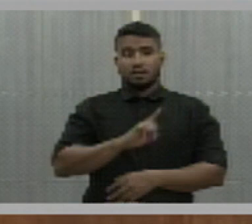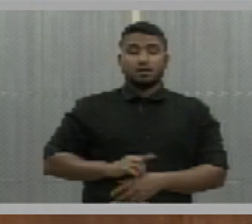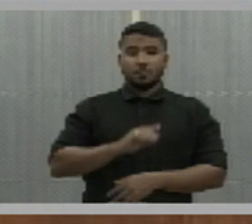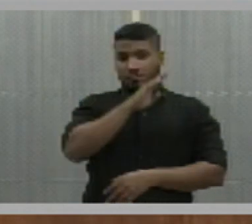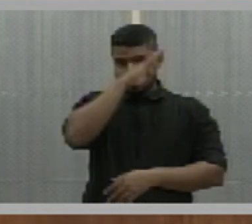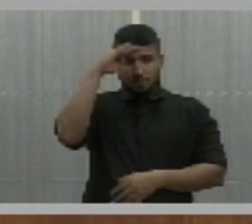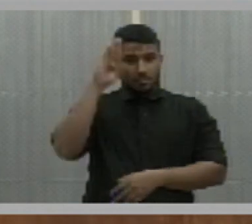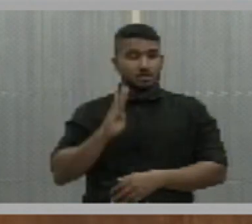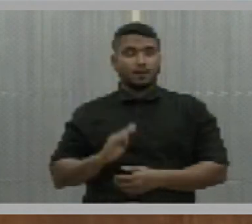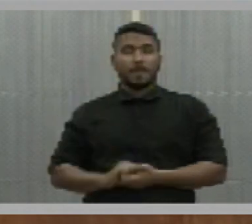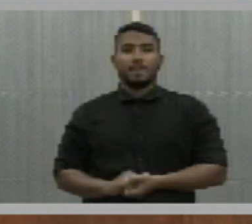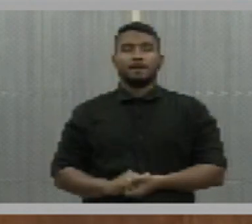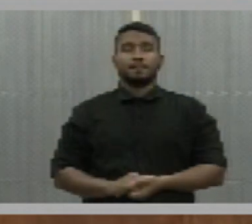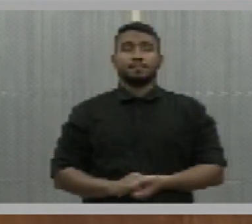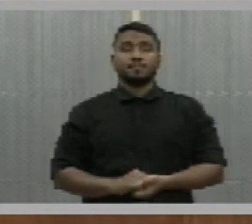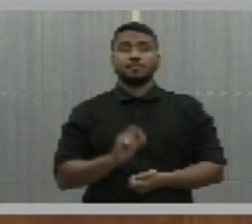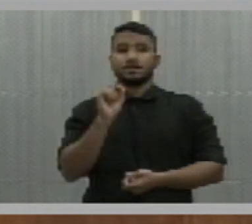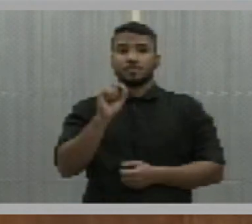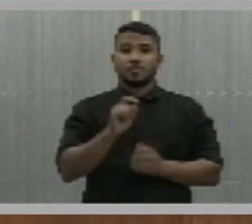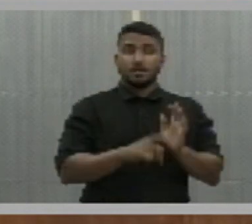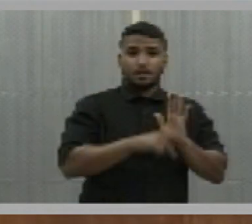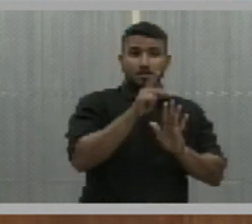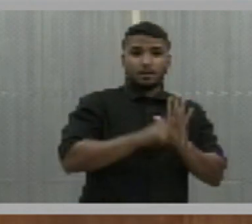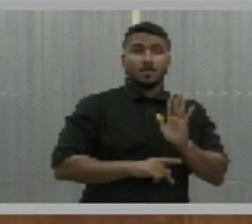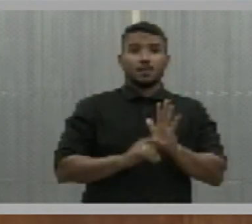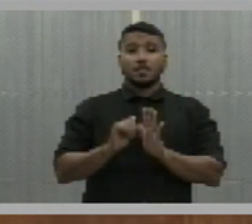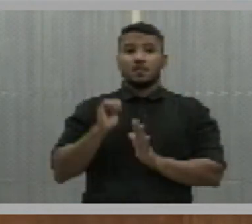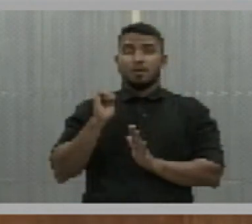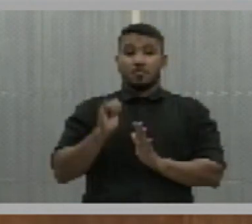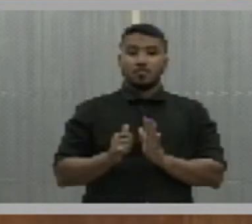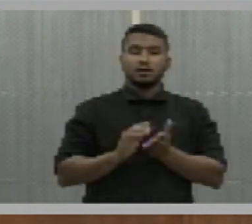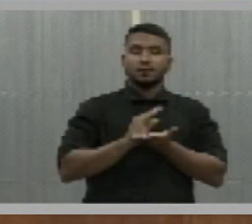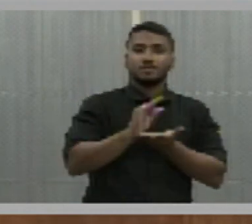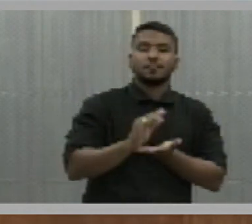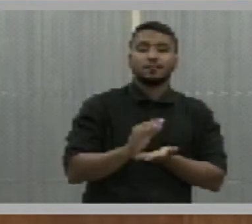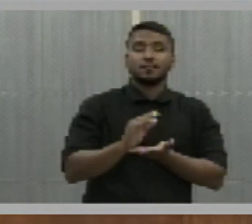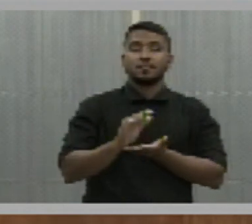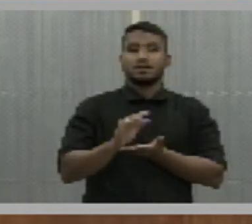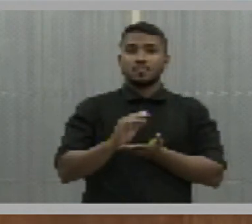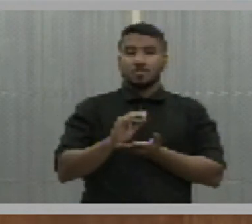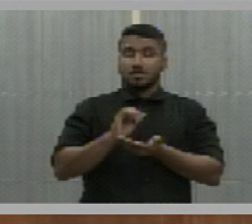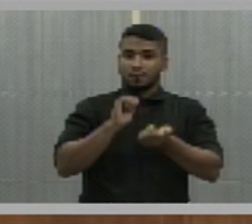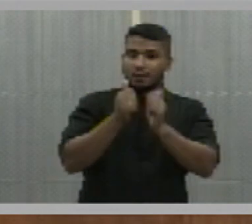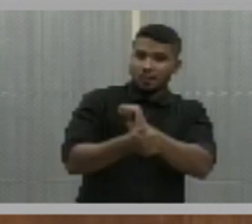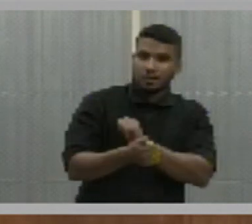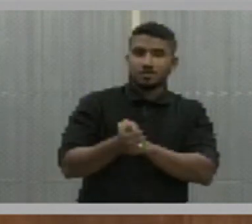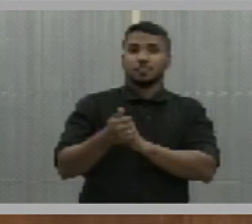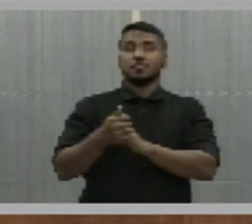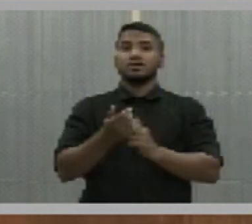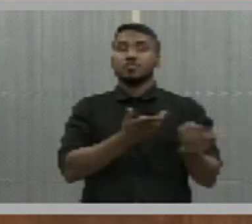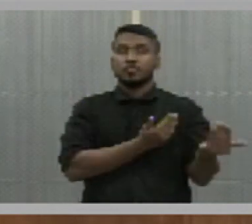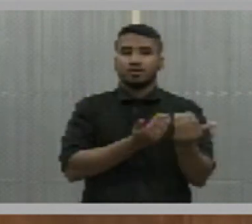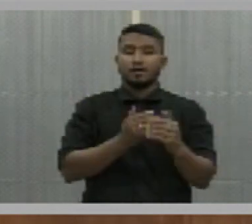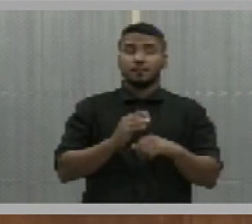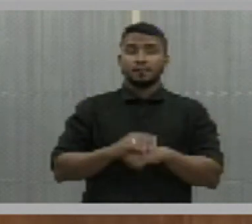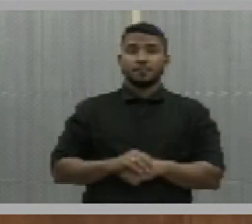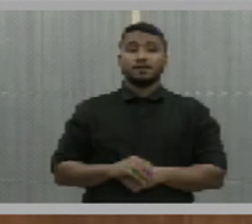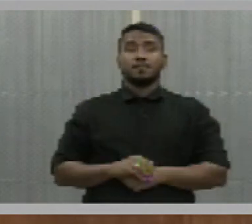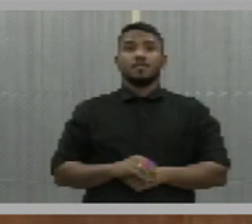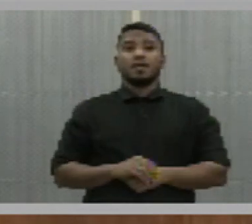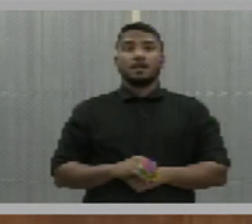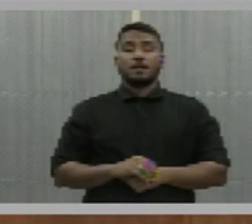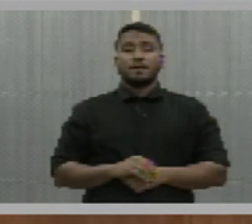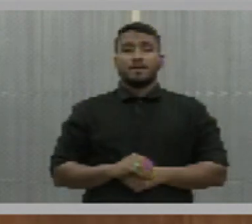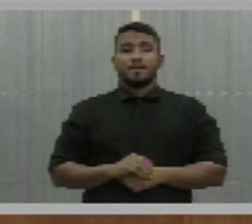Bárbara do Firmino, que institui o programa de Bolsa Talento Esportivo e institui diretrizes do programa Jovem Mais e da